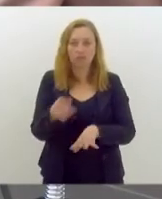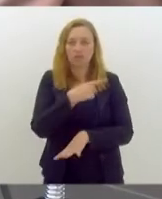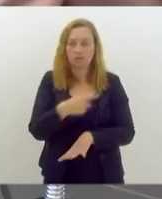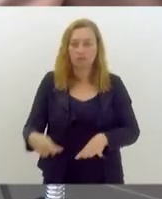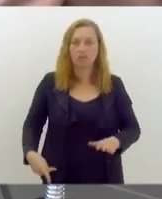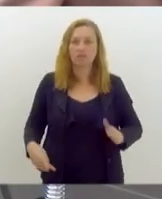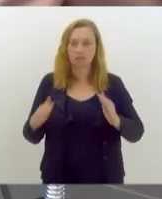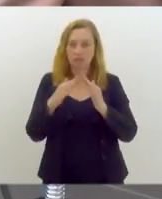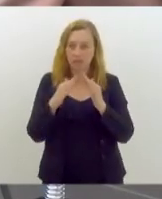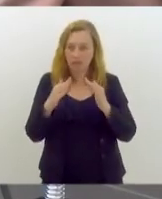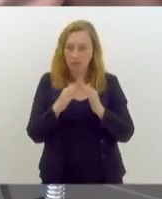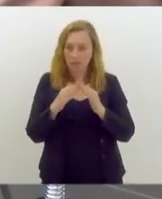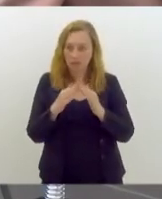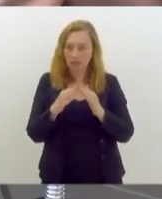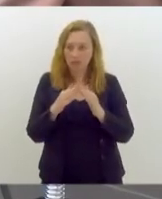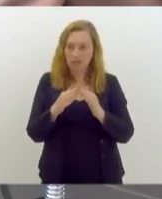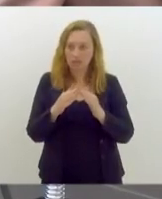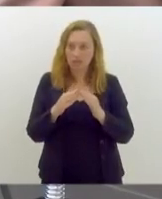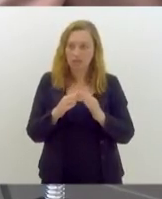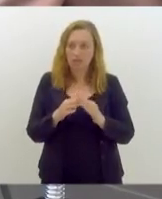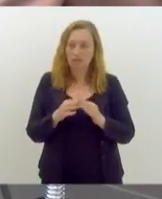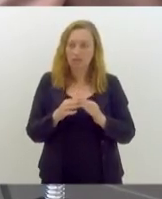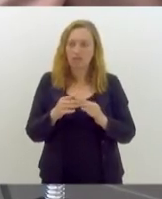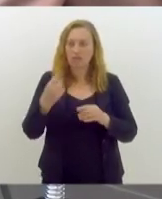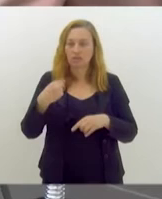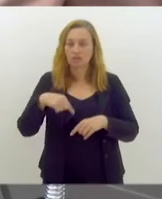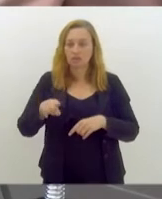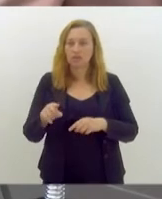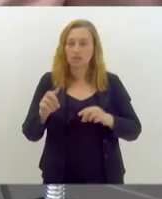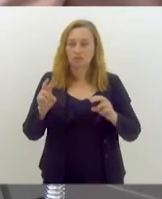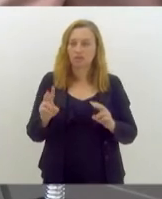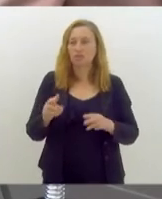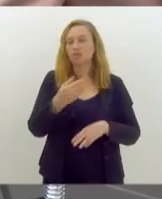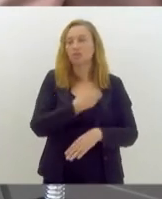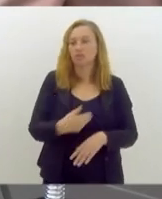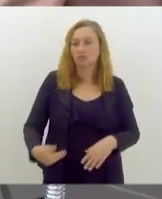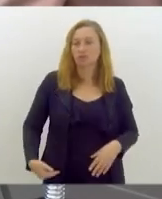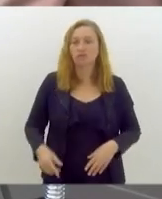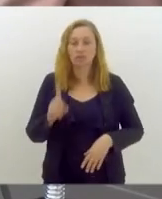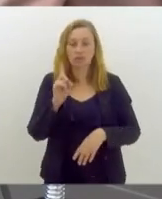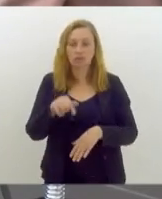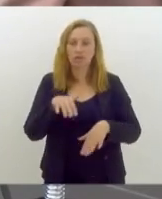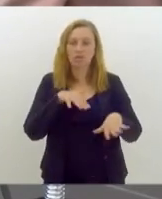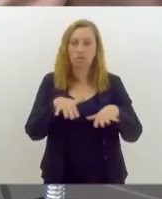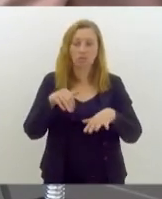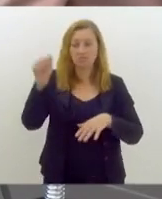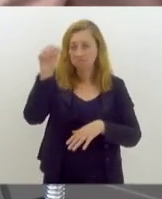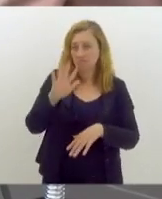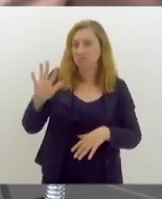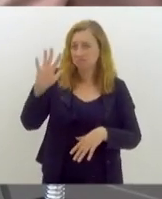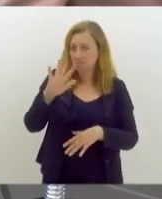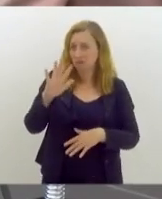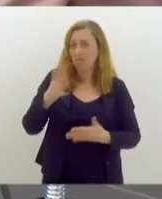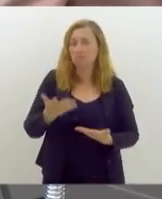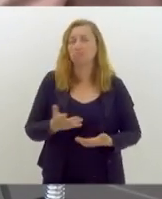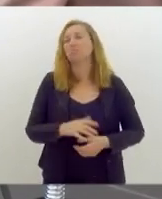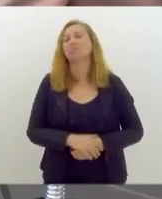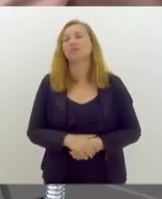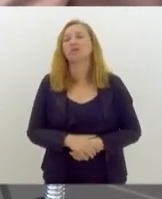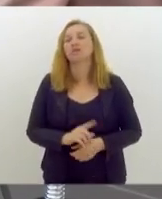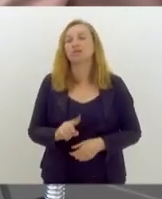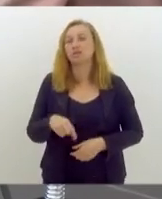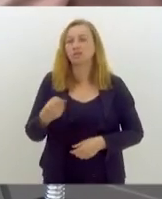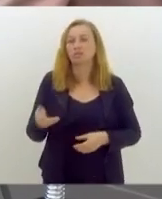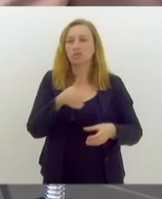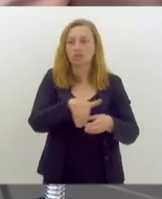presidente da casa levasse essa questão ao Governador que é um movimento Nacional após a